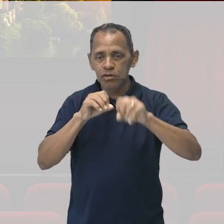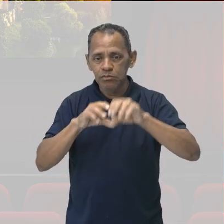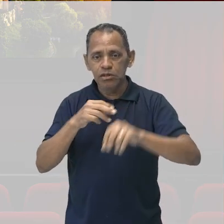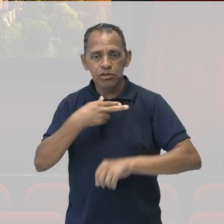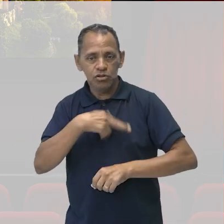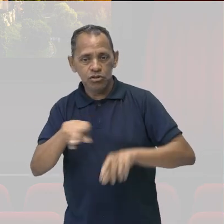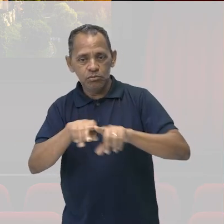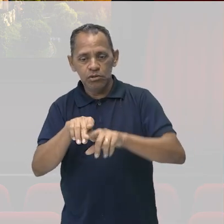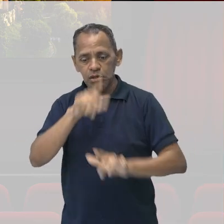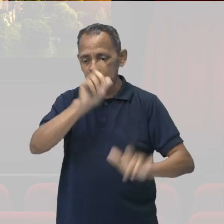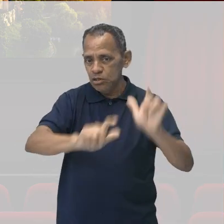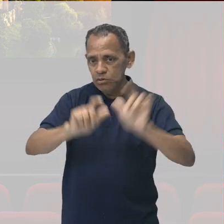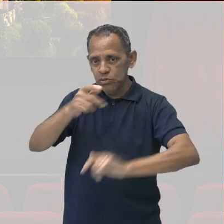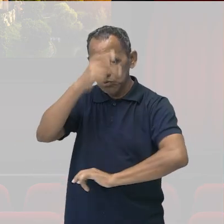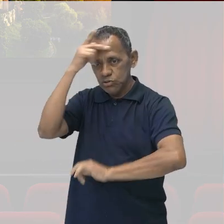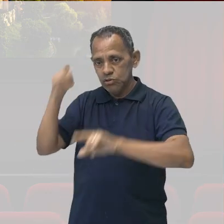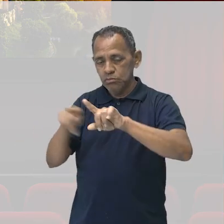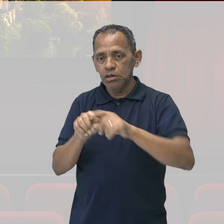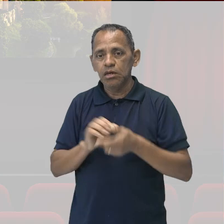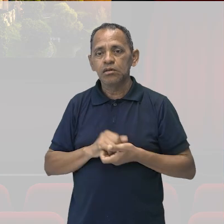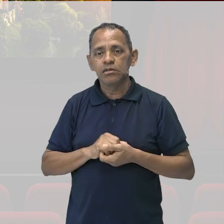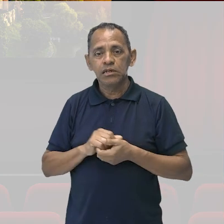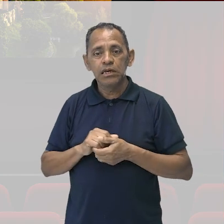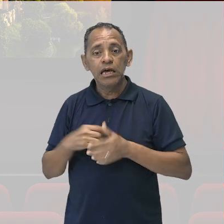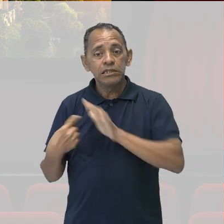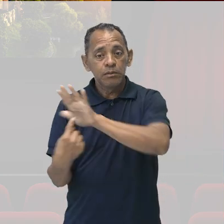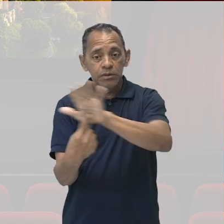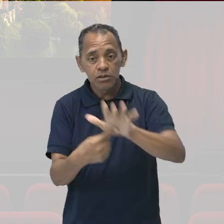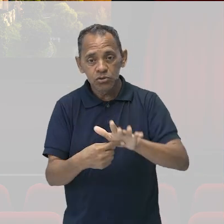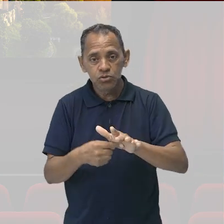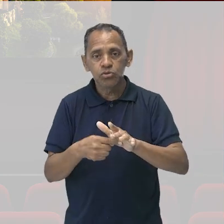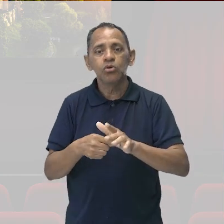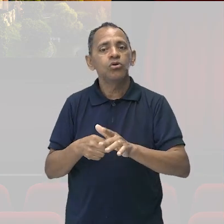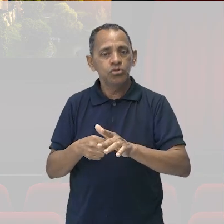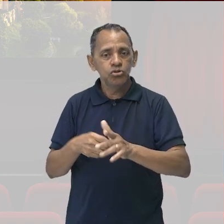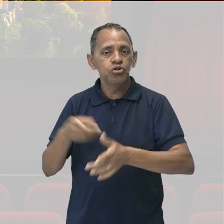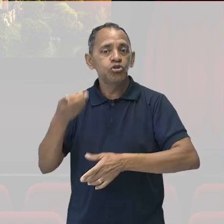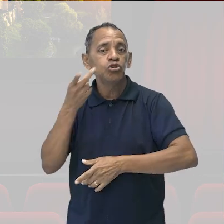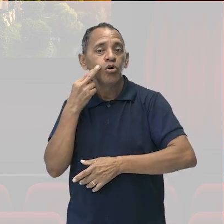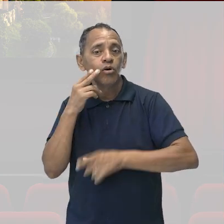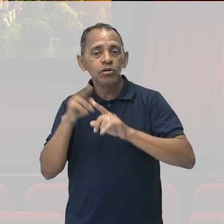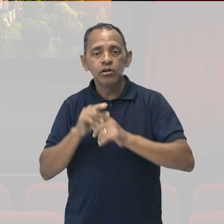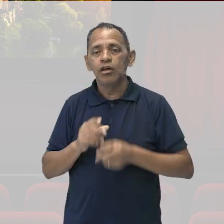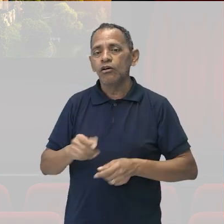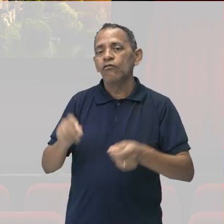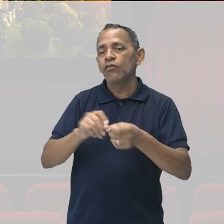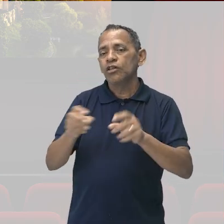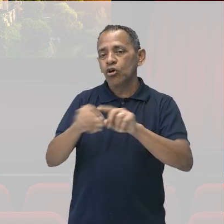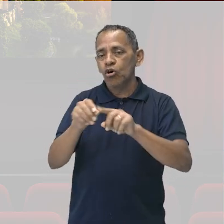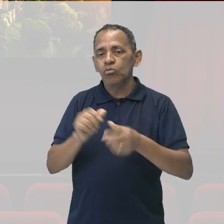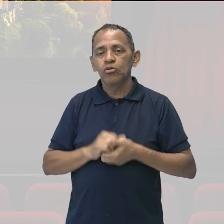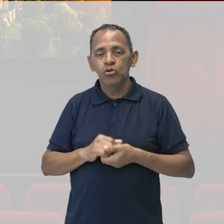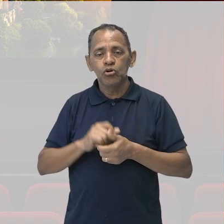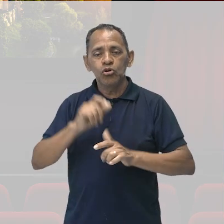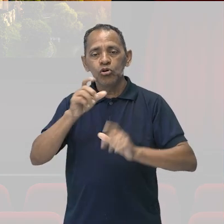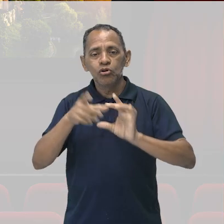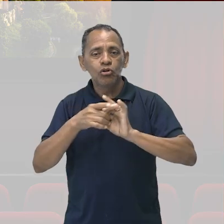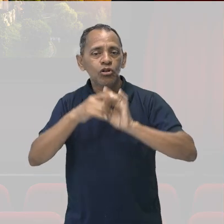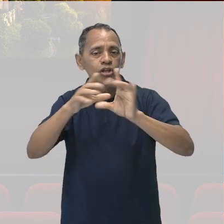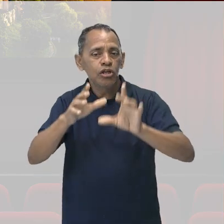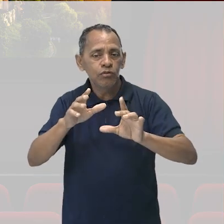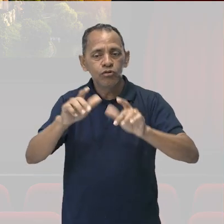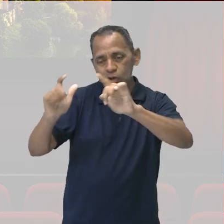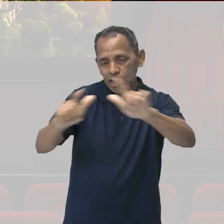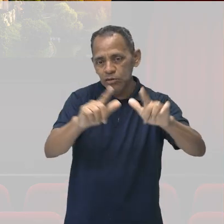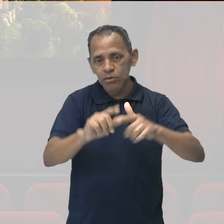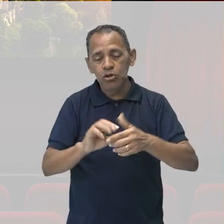e ensinamentos religiosos ao público. As encenações eram frequentemente realizadas em praças